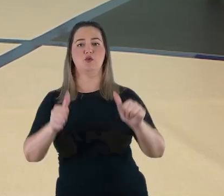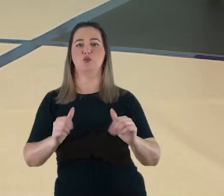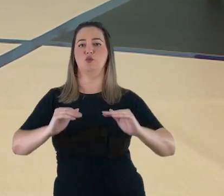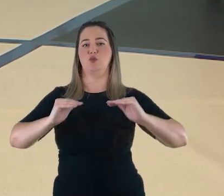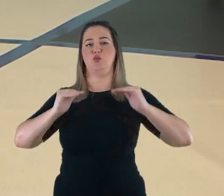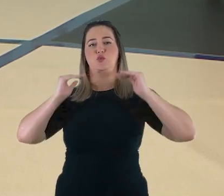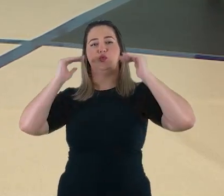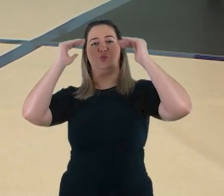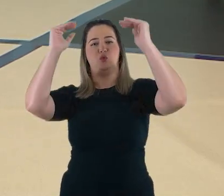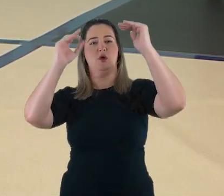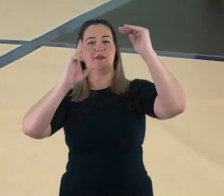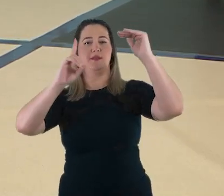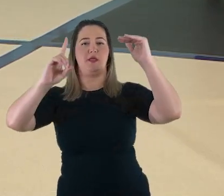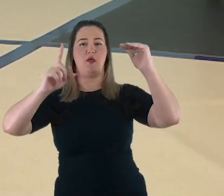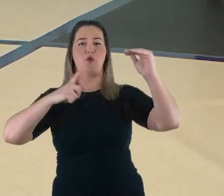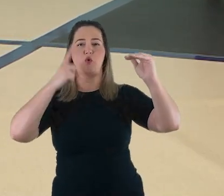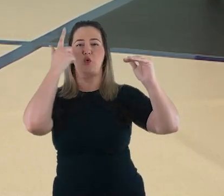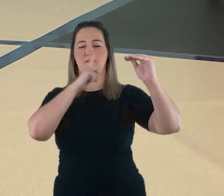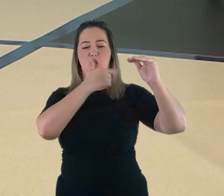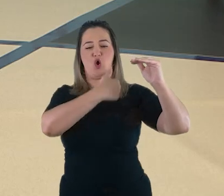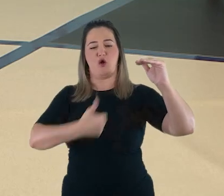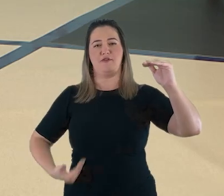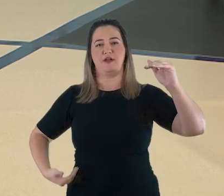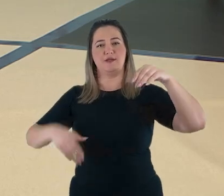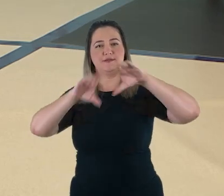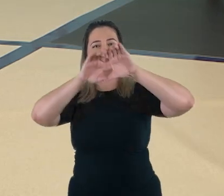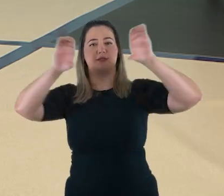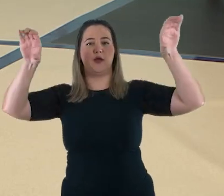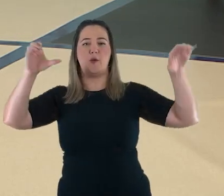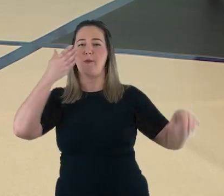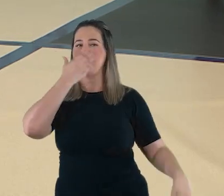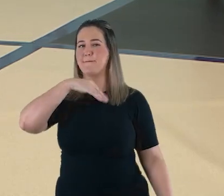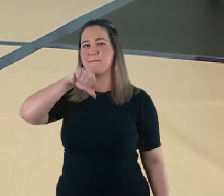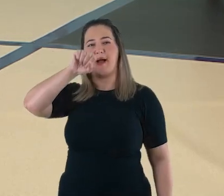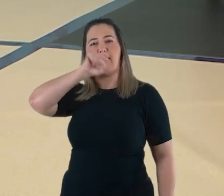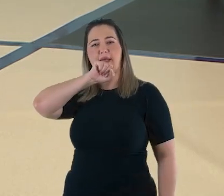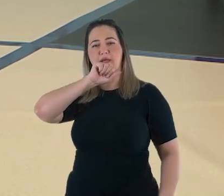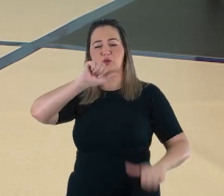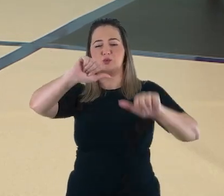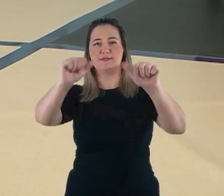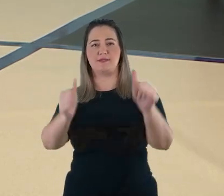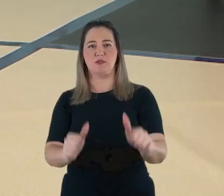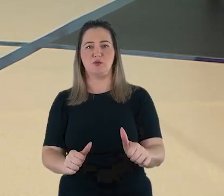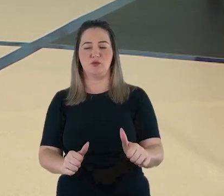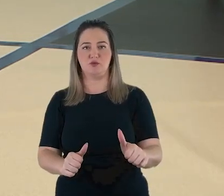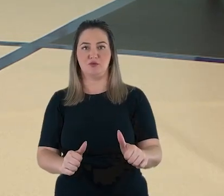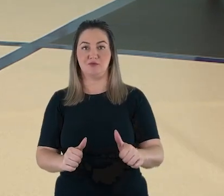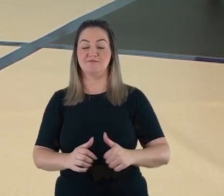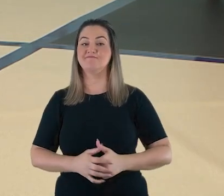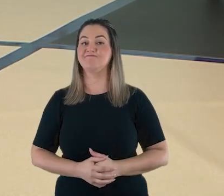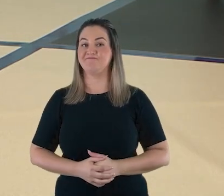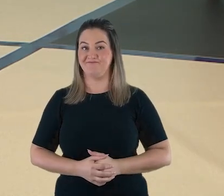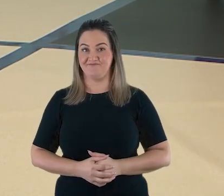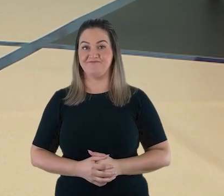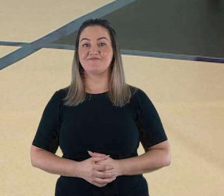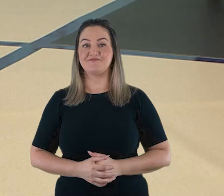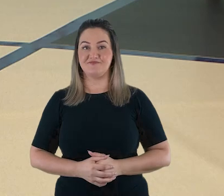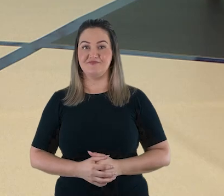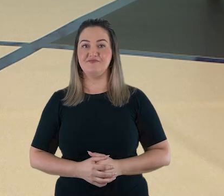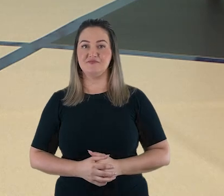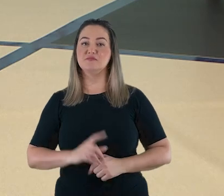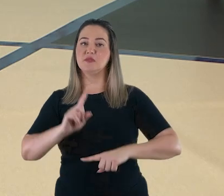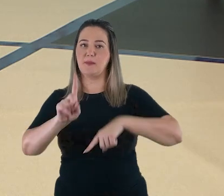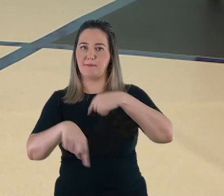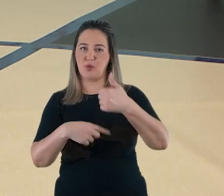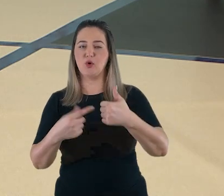Supremo, o governante dos céus, o Pai dos deuses. Eu falei que depois essa posição vai ser ocupada por